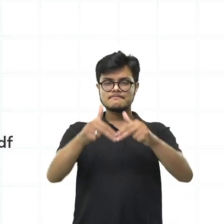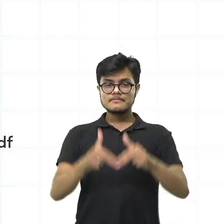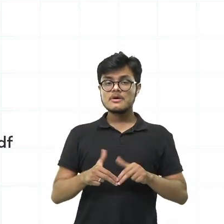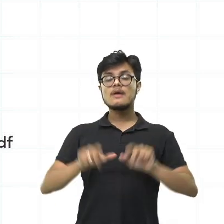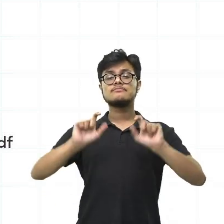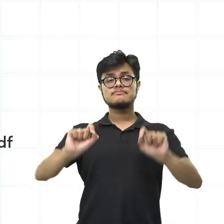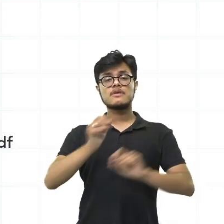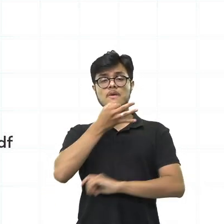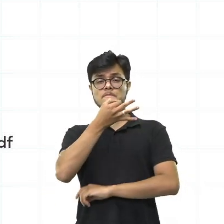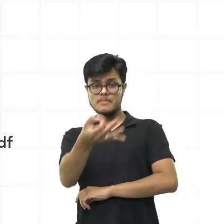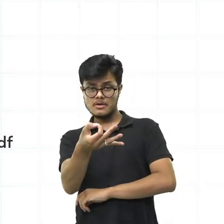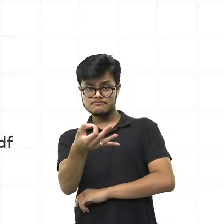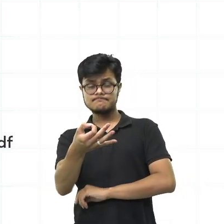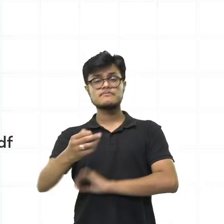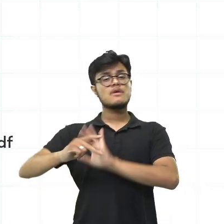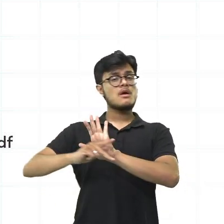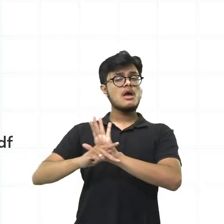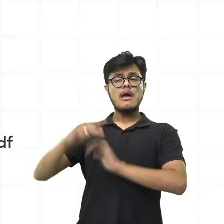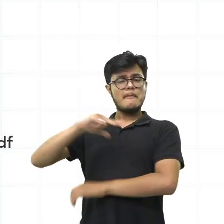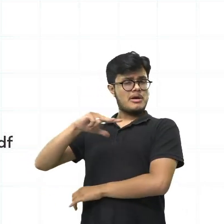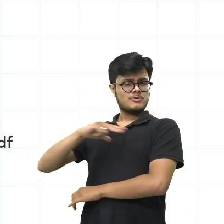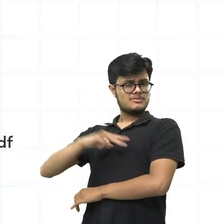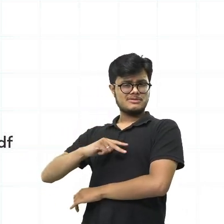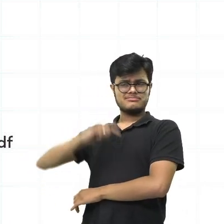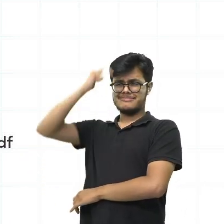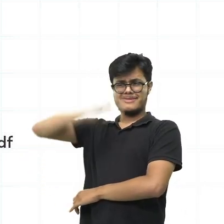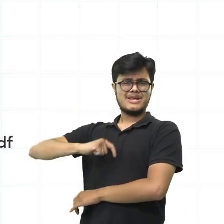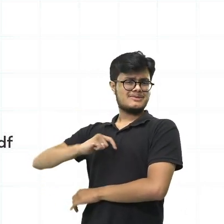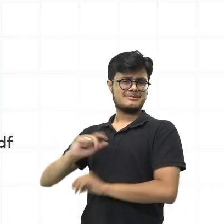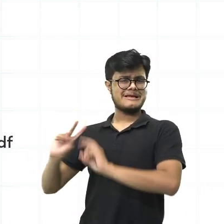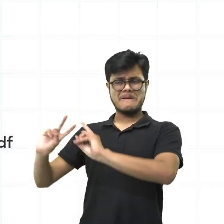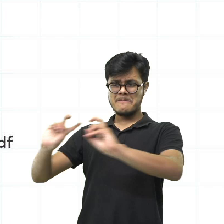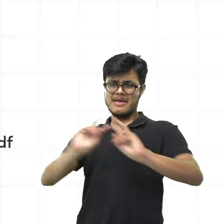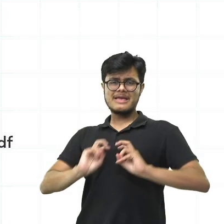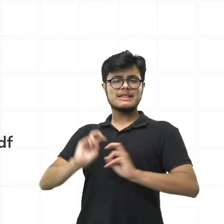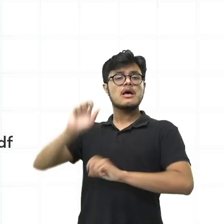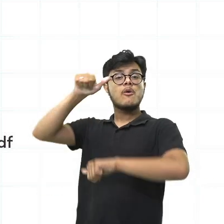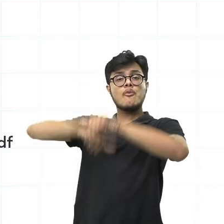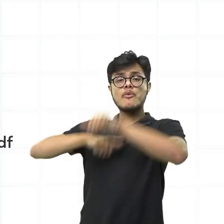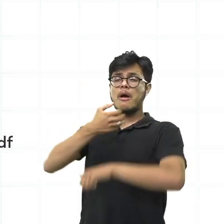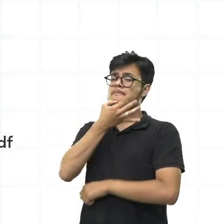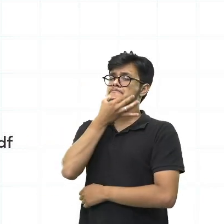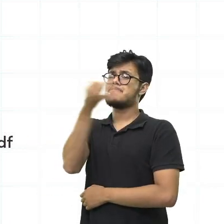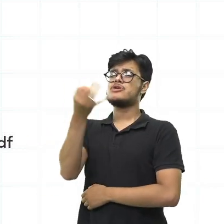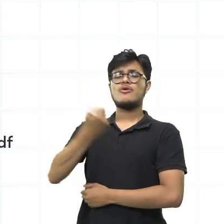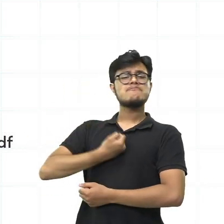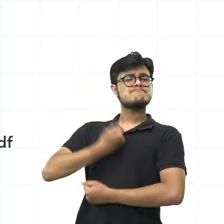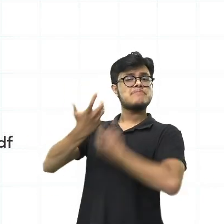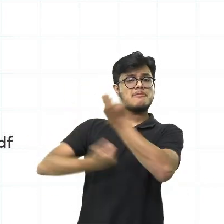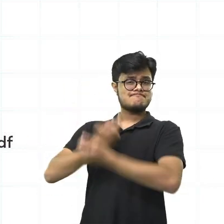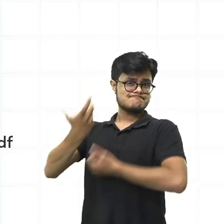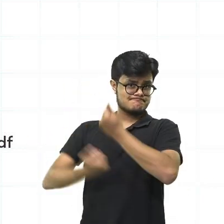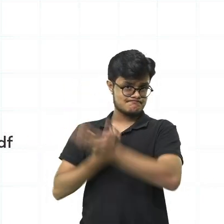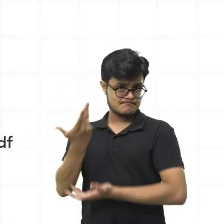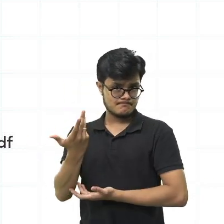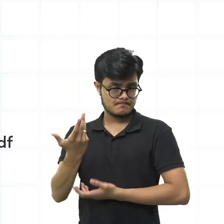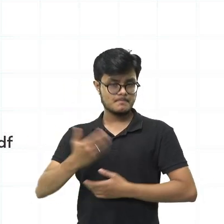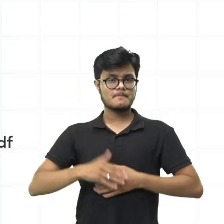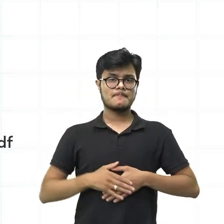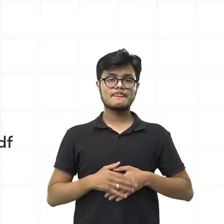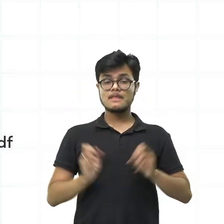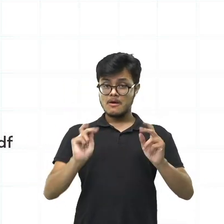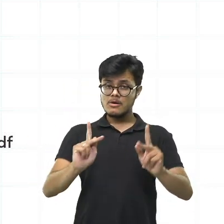a opinião sendo algo pessoal, tá? É algo que você emitiu ali, né? A sua opinião, a